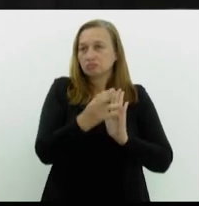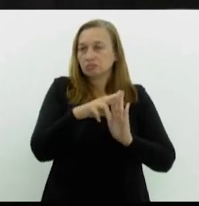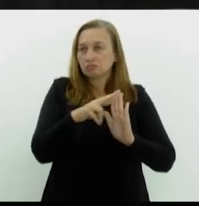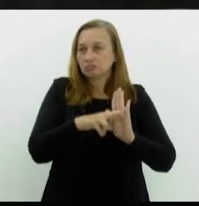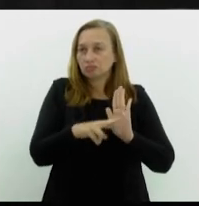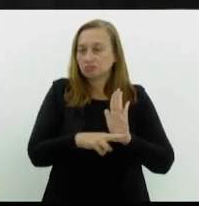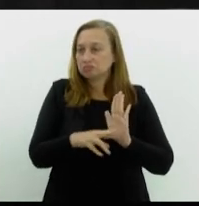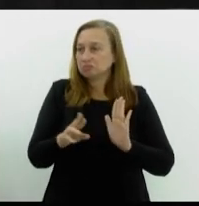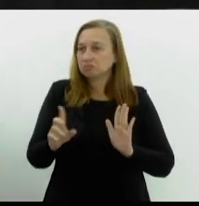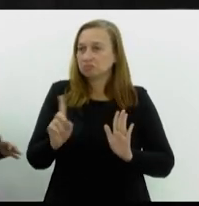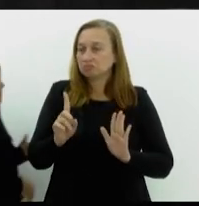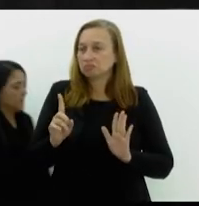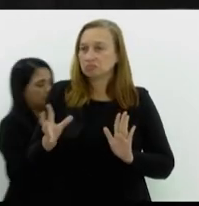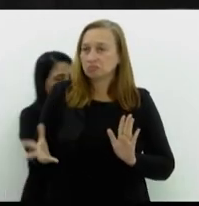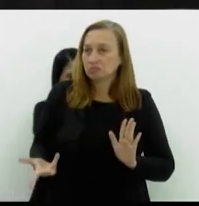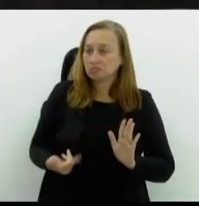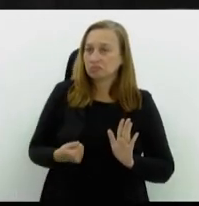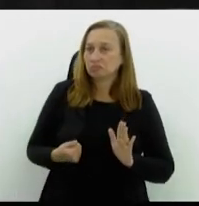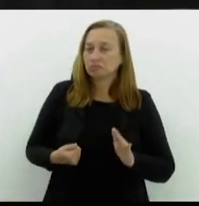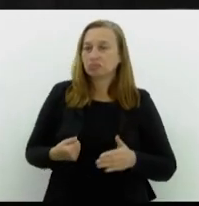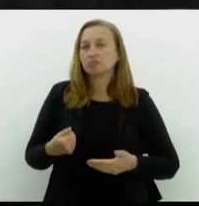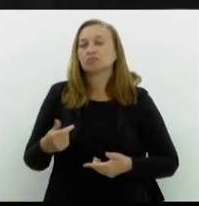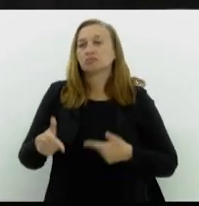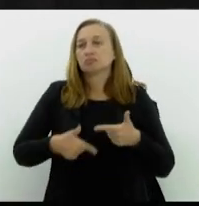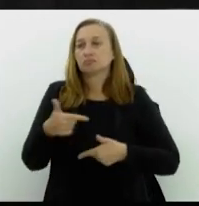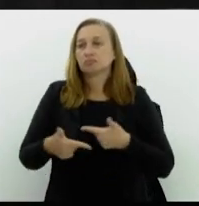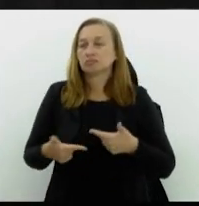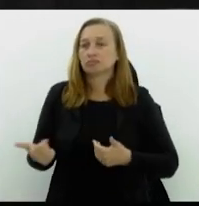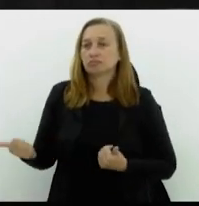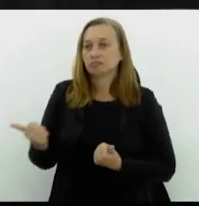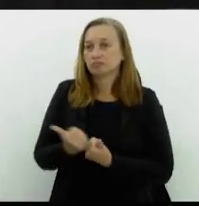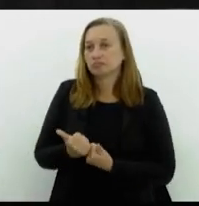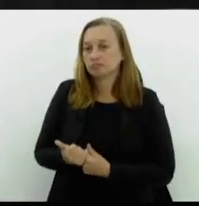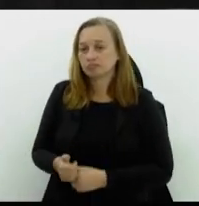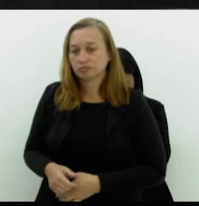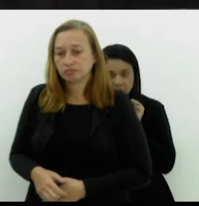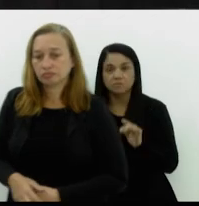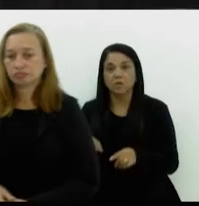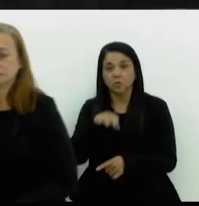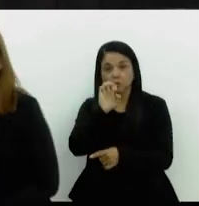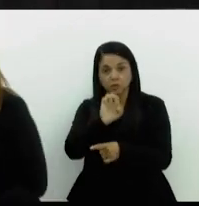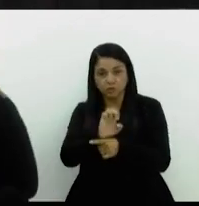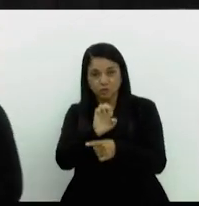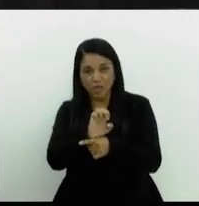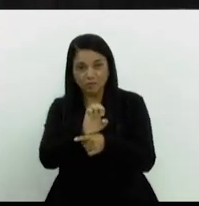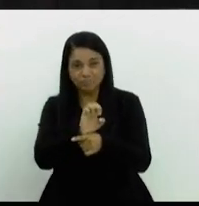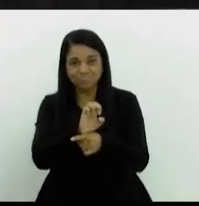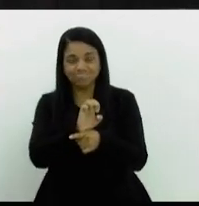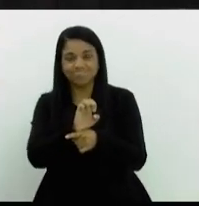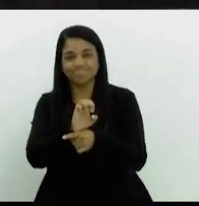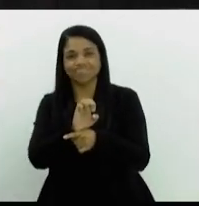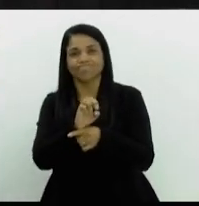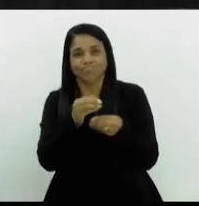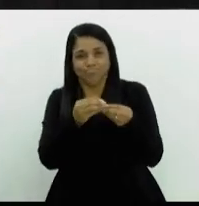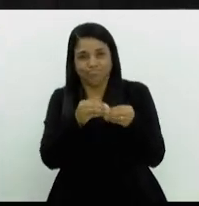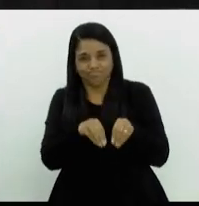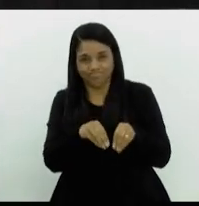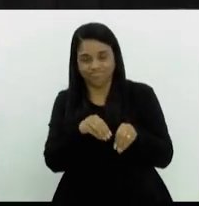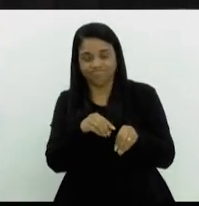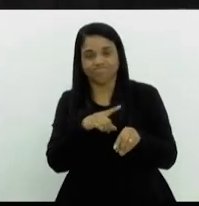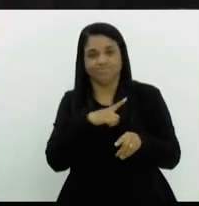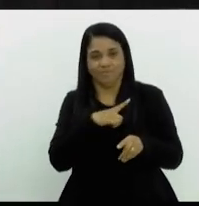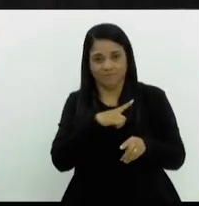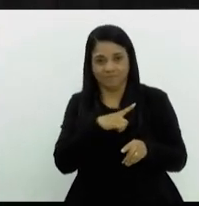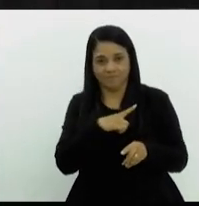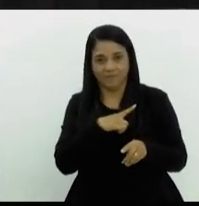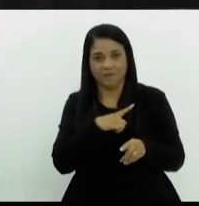não melhora a qualidade de serviço prestado. E logo que o Estado fica abalado, vem